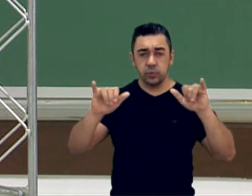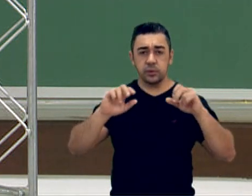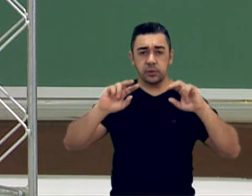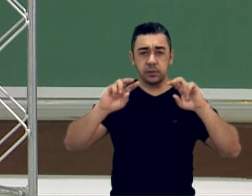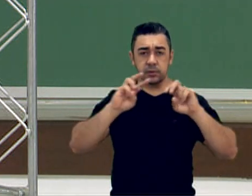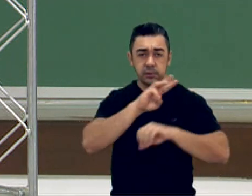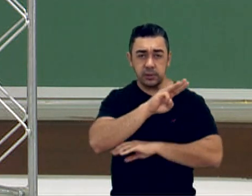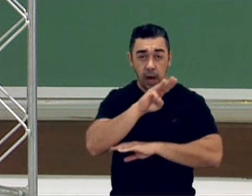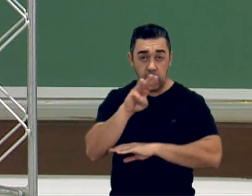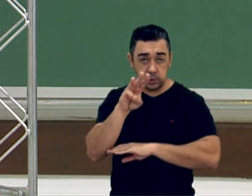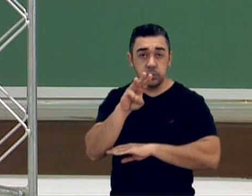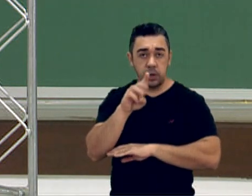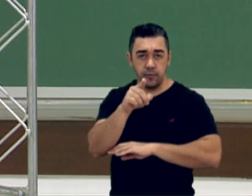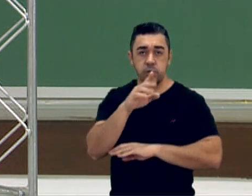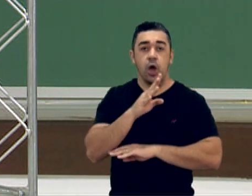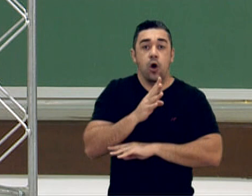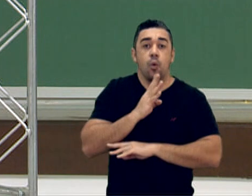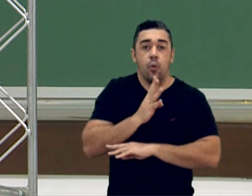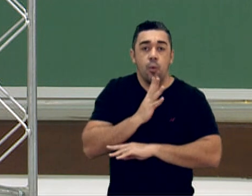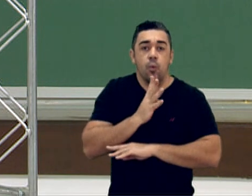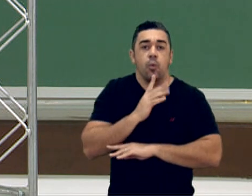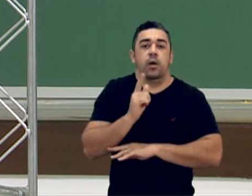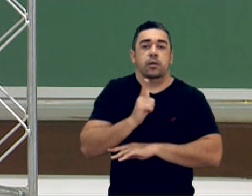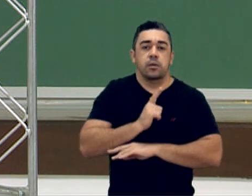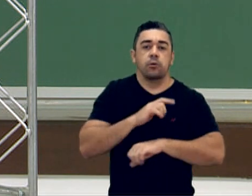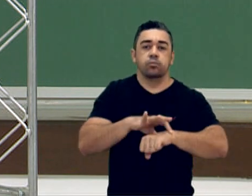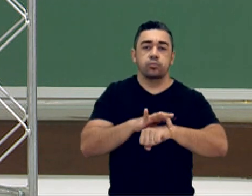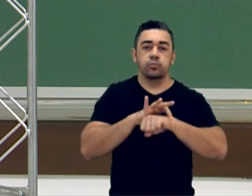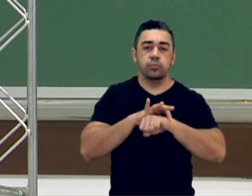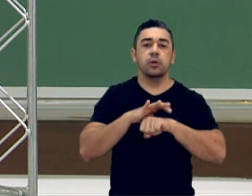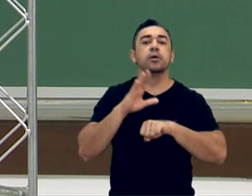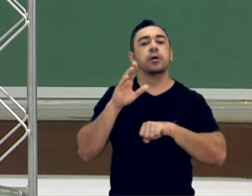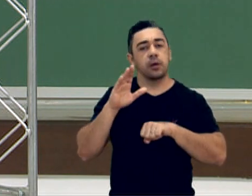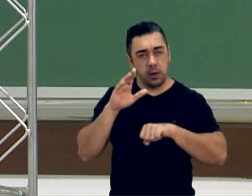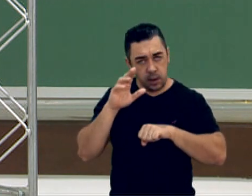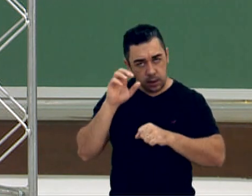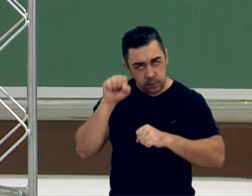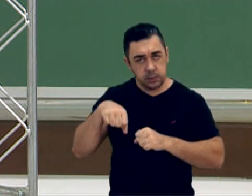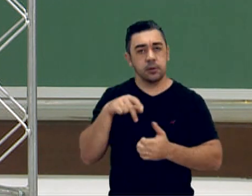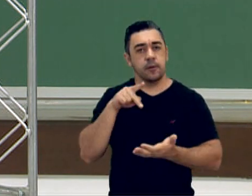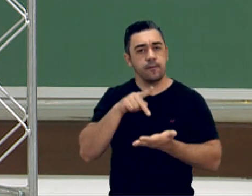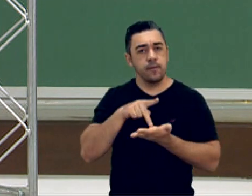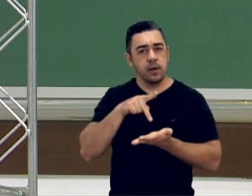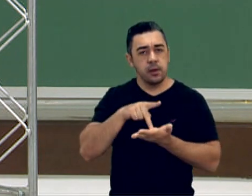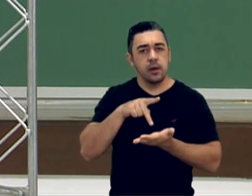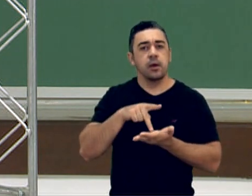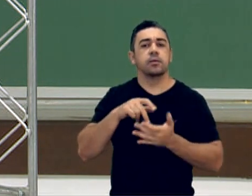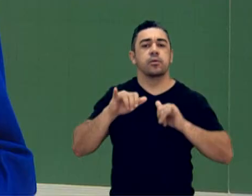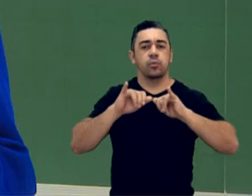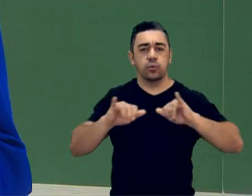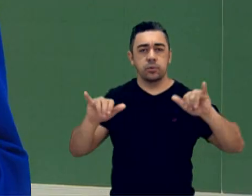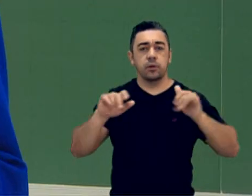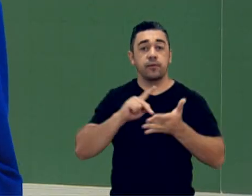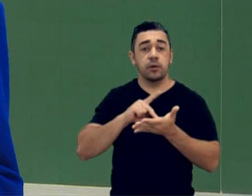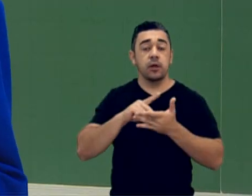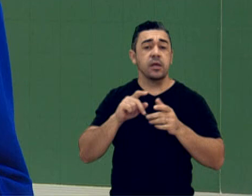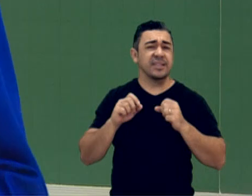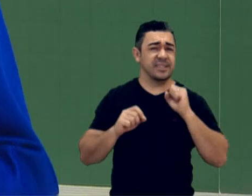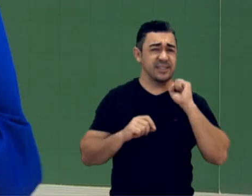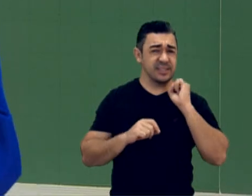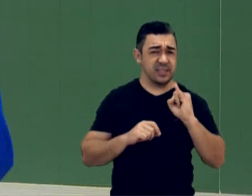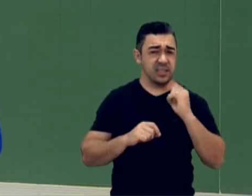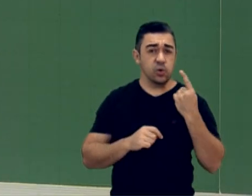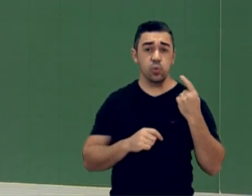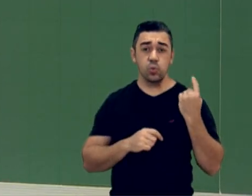é confiável, que você já conhece, então provavelmente ela seja verdade. Se você percebeu que está publicado em um único